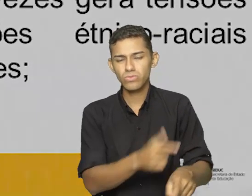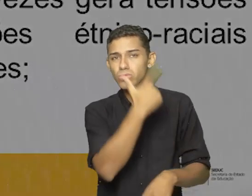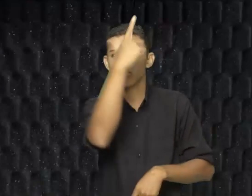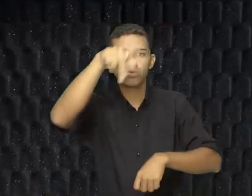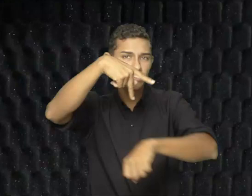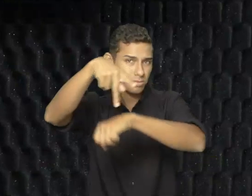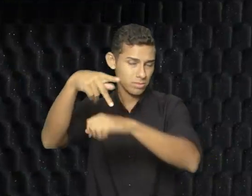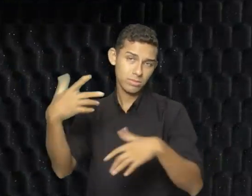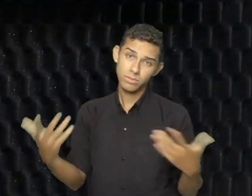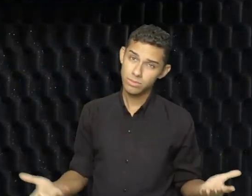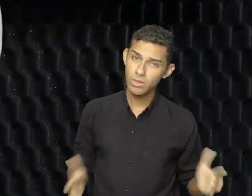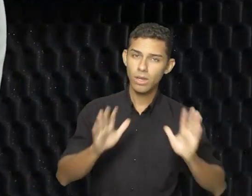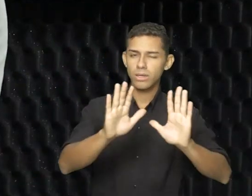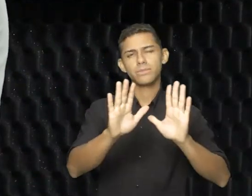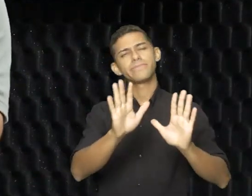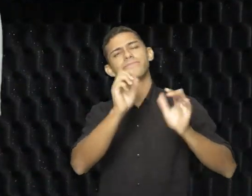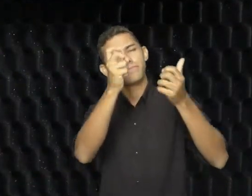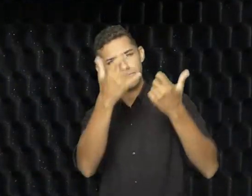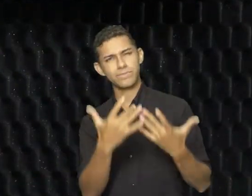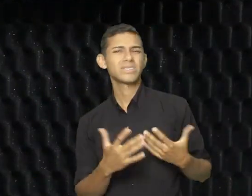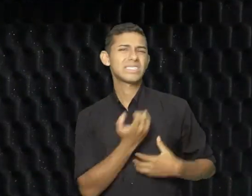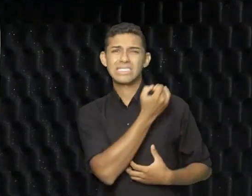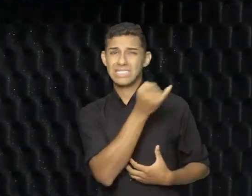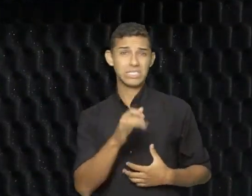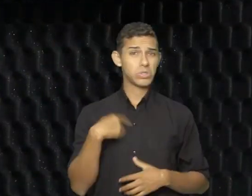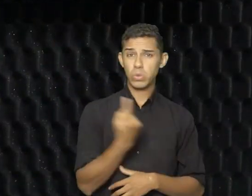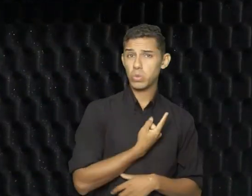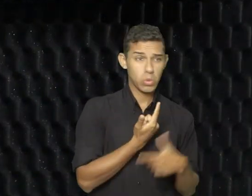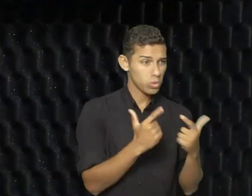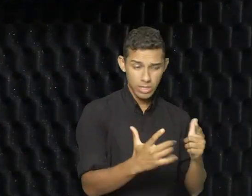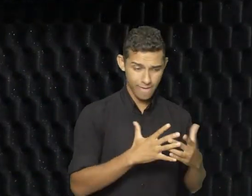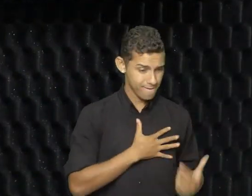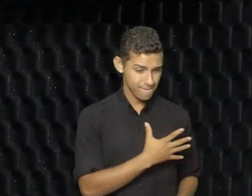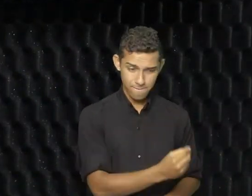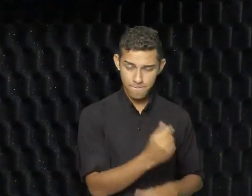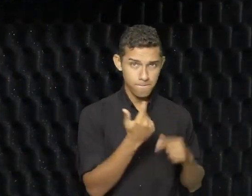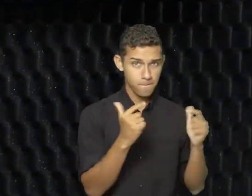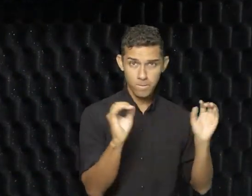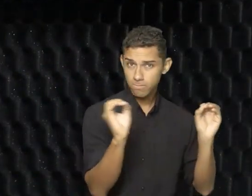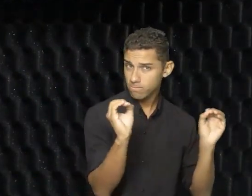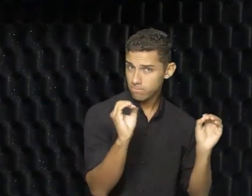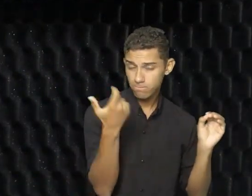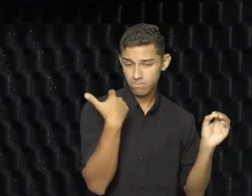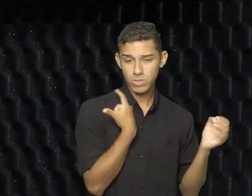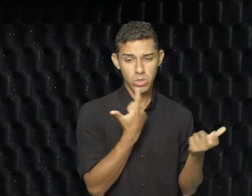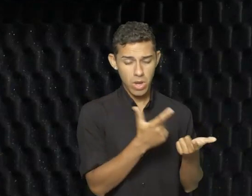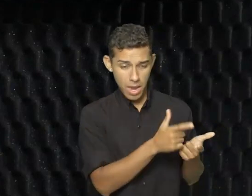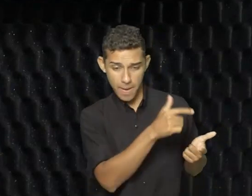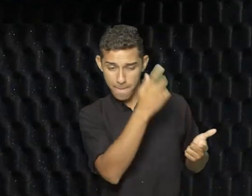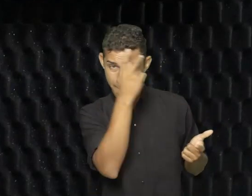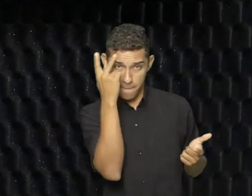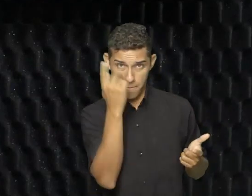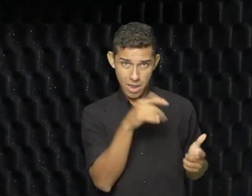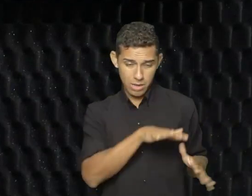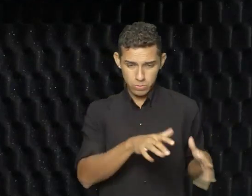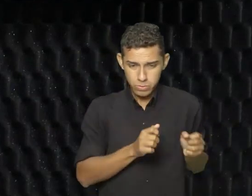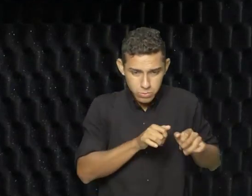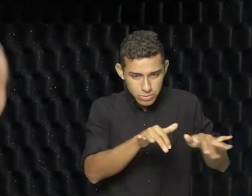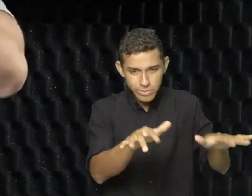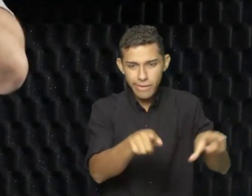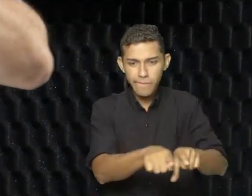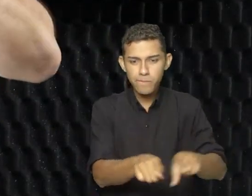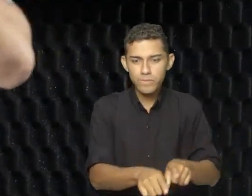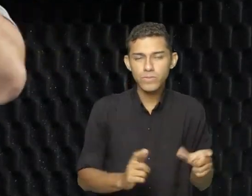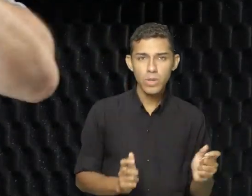exterior. Pessoal, cola comigo. Se a gente não está tendo filhos em número suficiente para